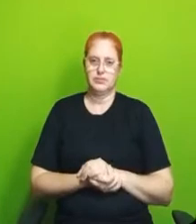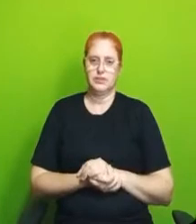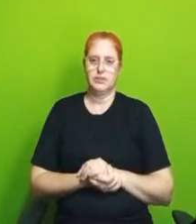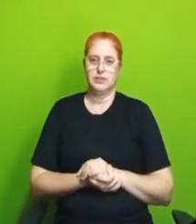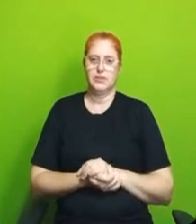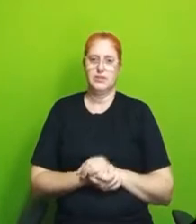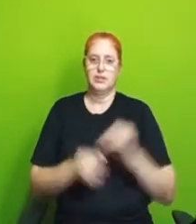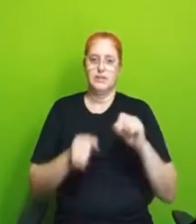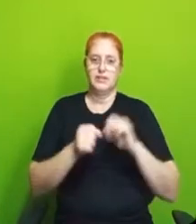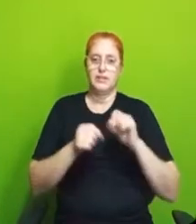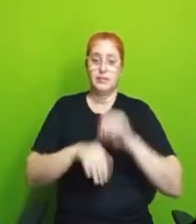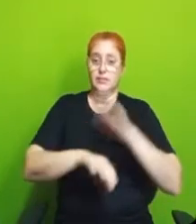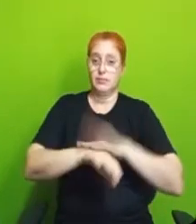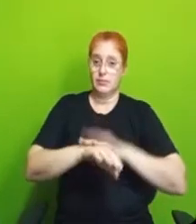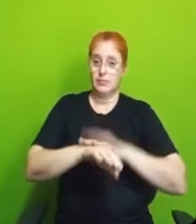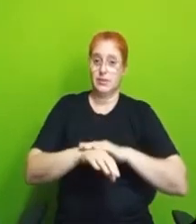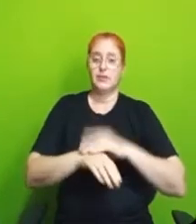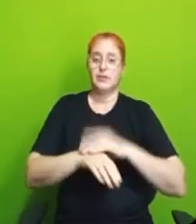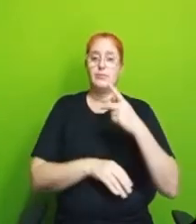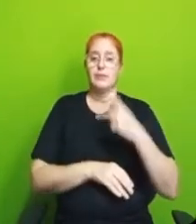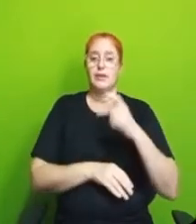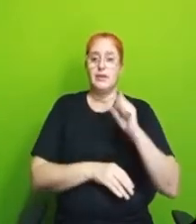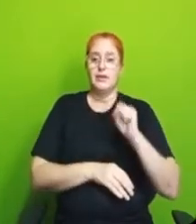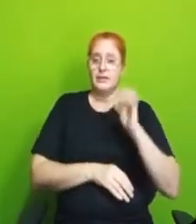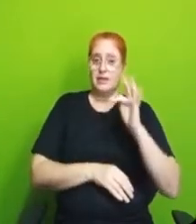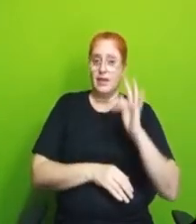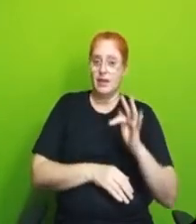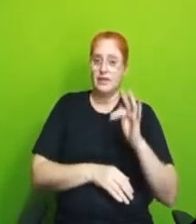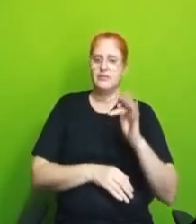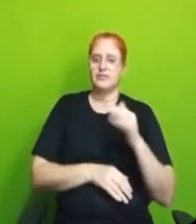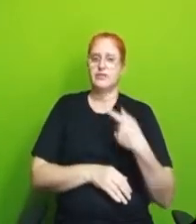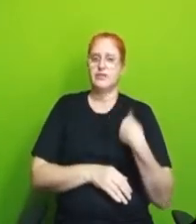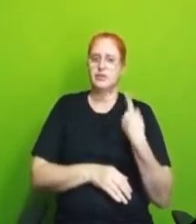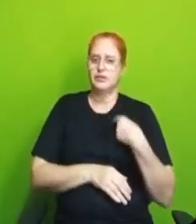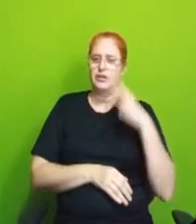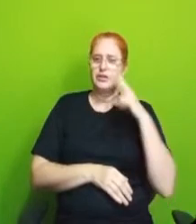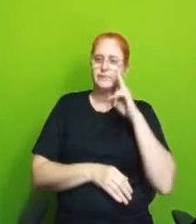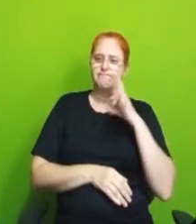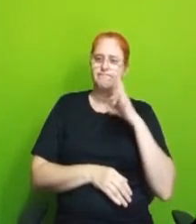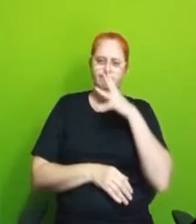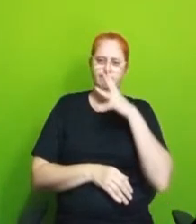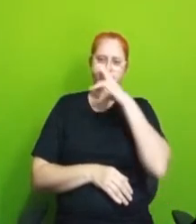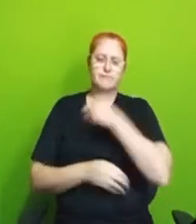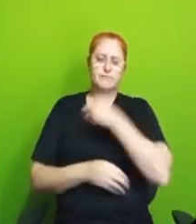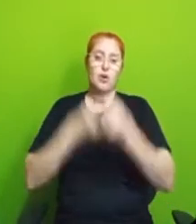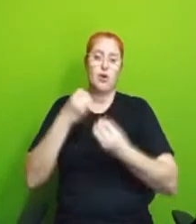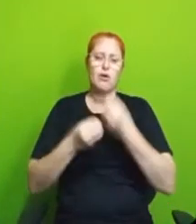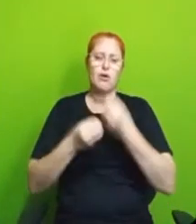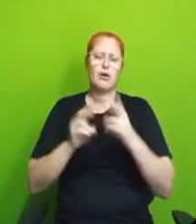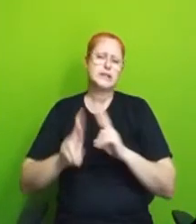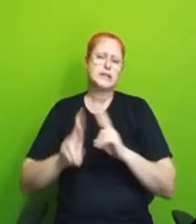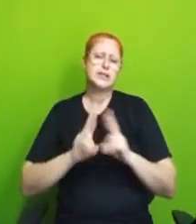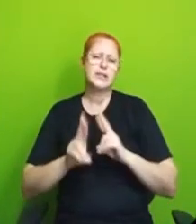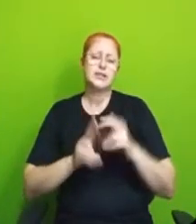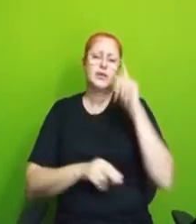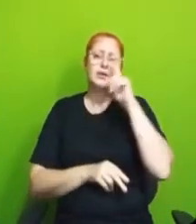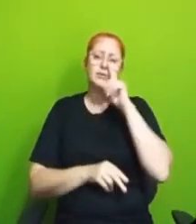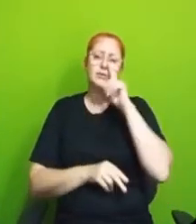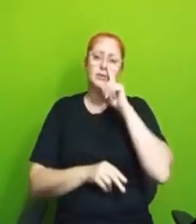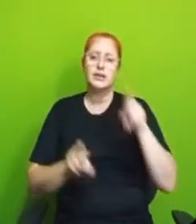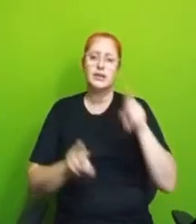próprio PSF, né? A gente olhava criticamente para a forma como se relacionava com as mulheres e com o seu